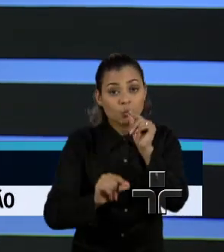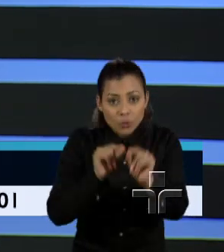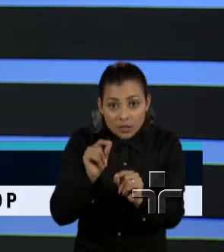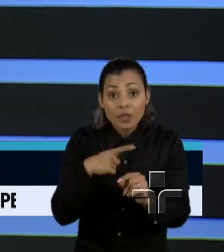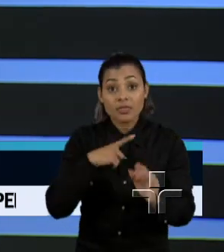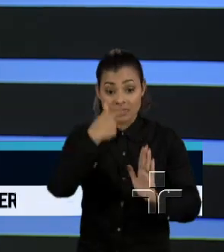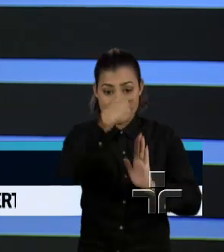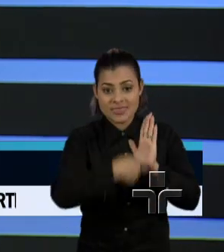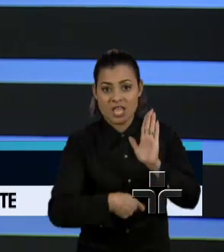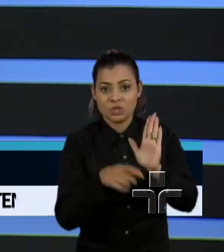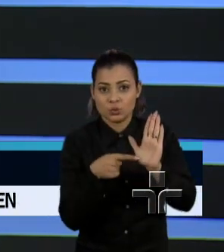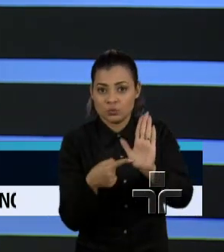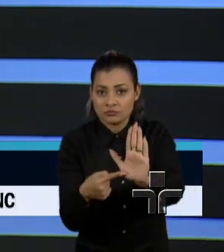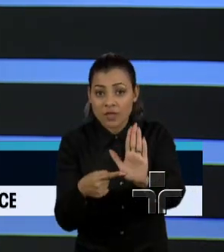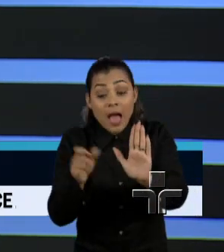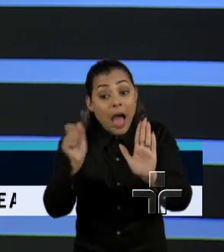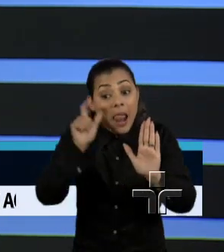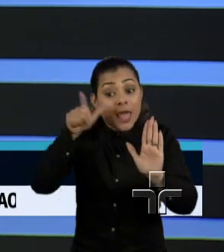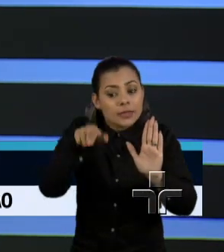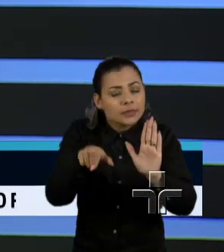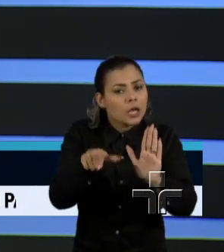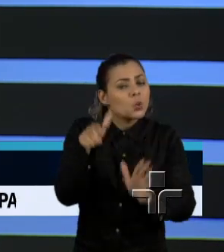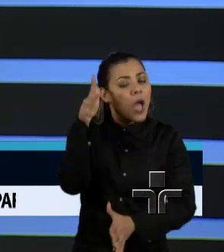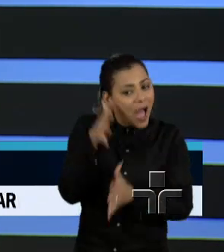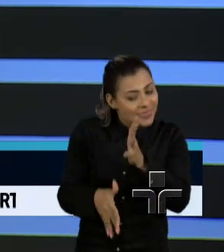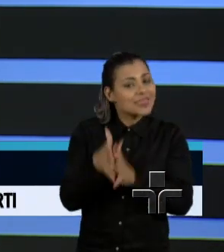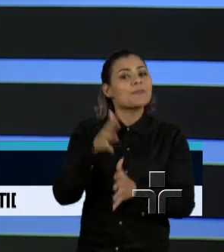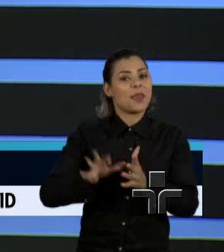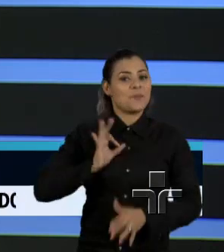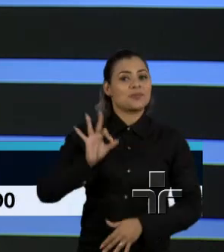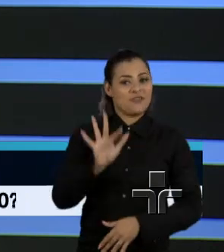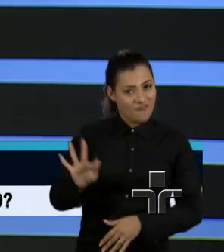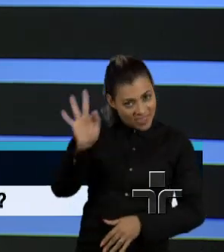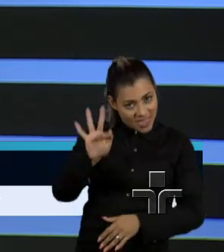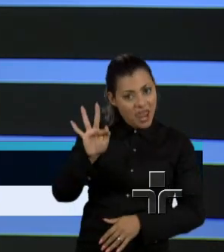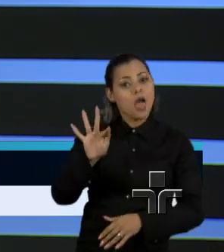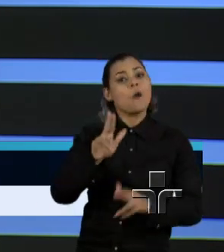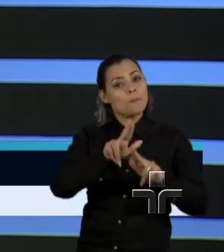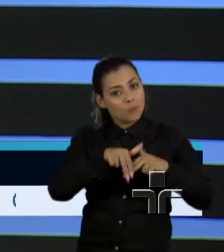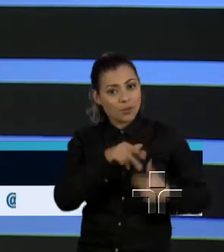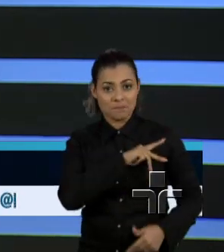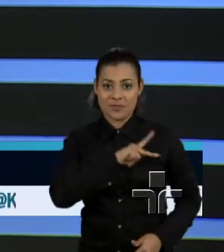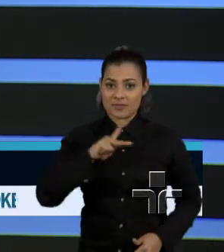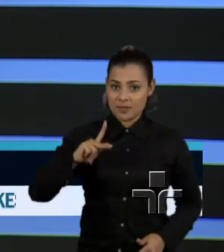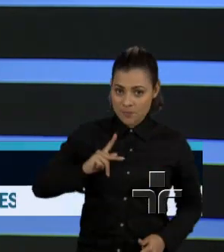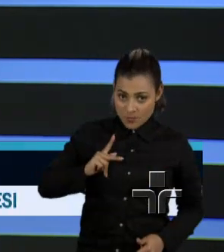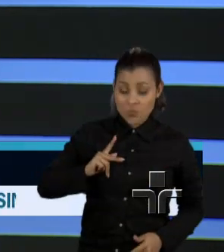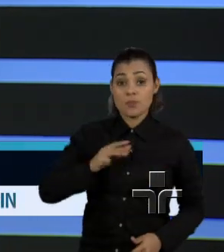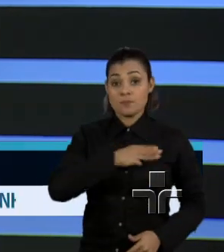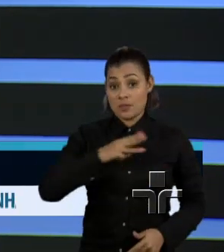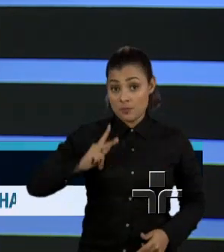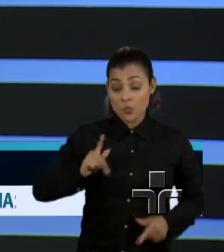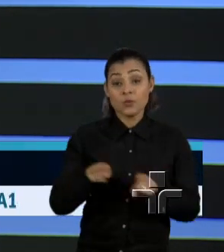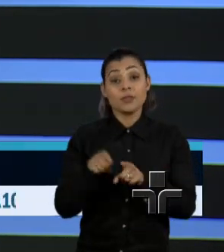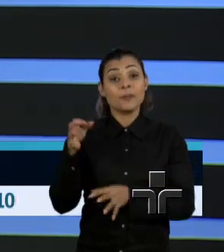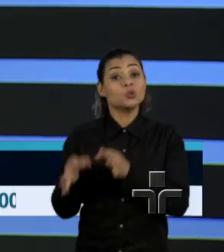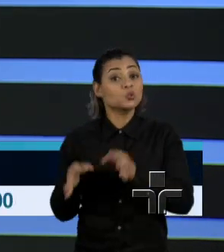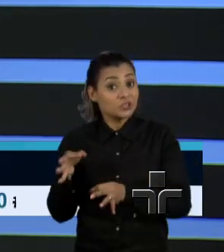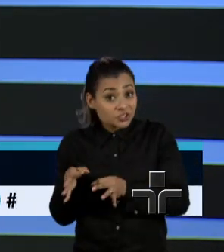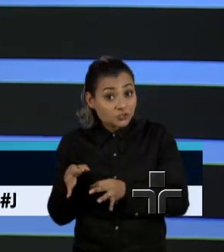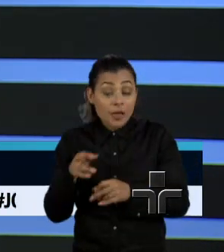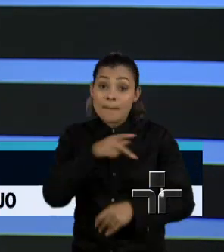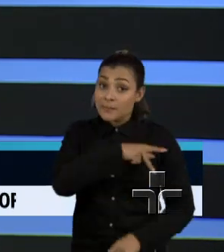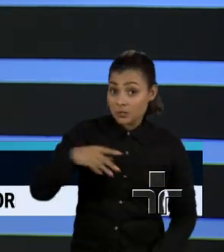nota técnica alertando para as amarras à atuação da Polícia Federal, do Ministério Público e dos magistrados. O presidente